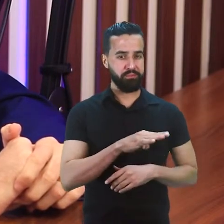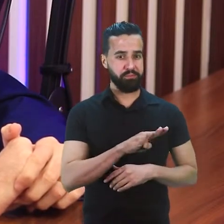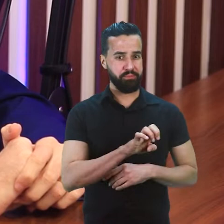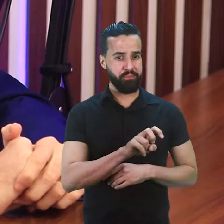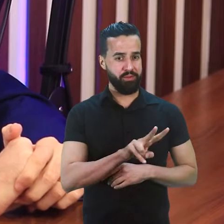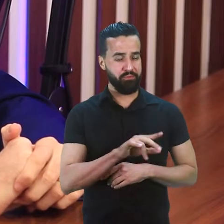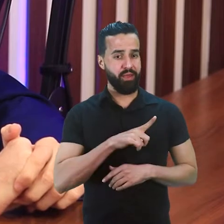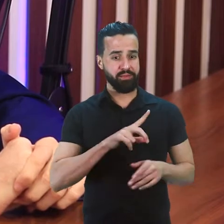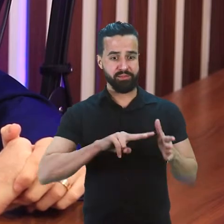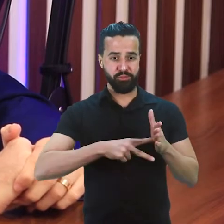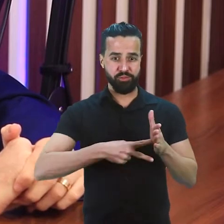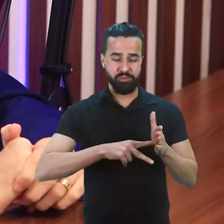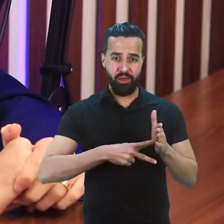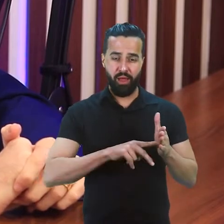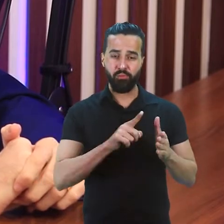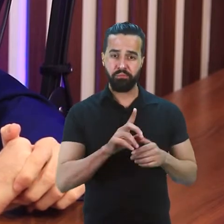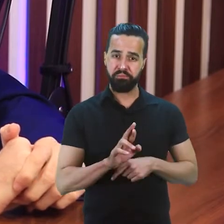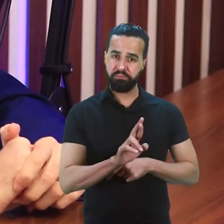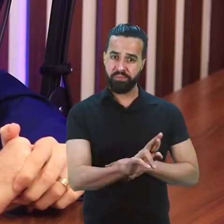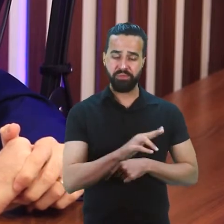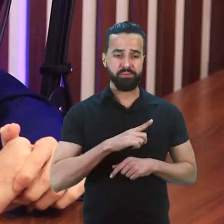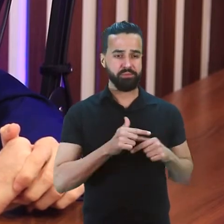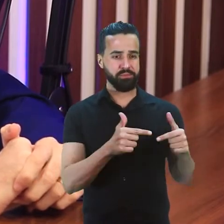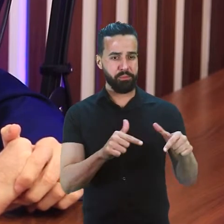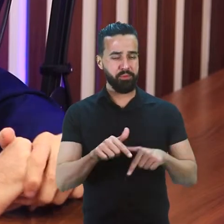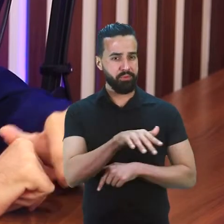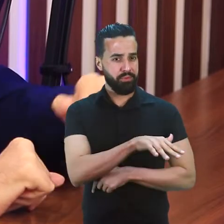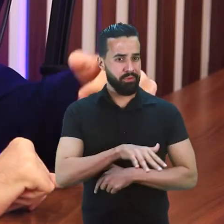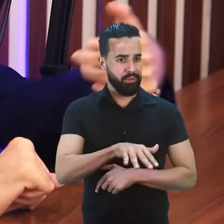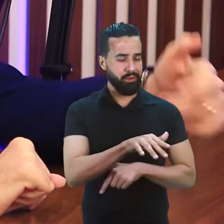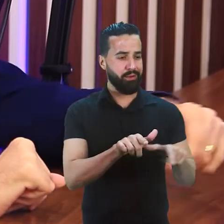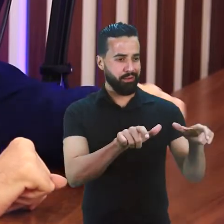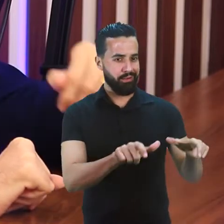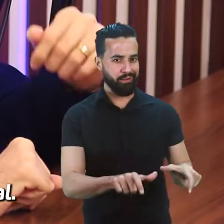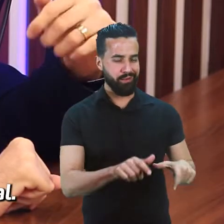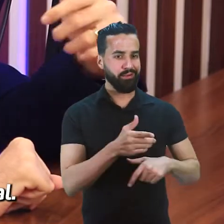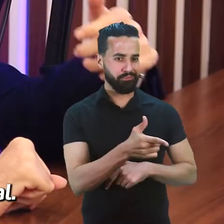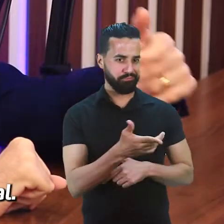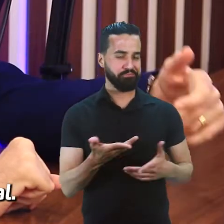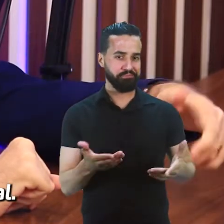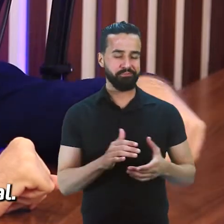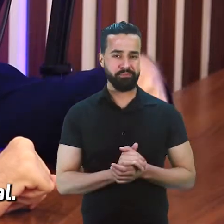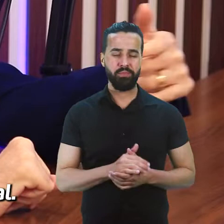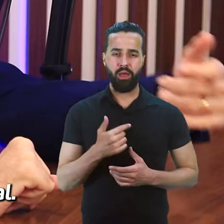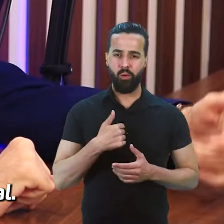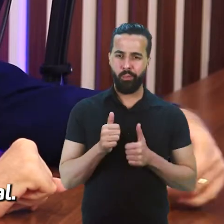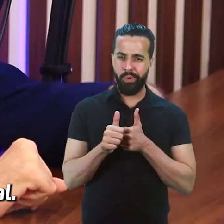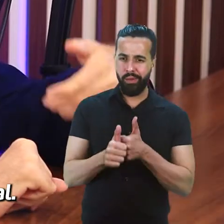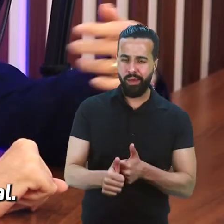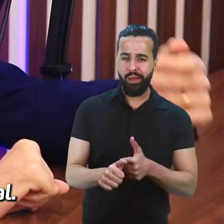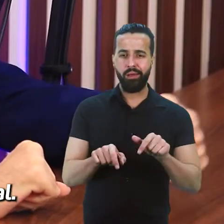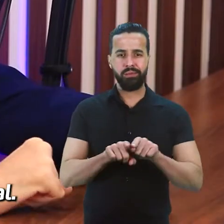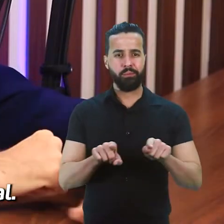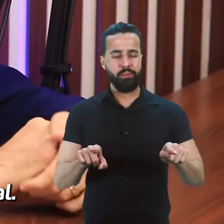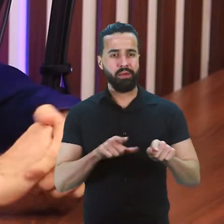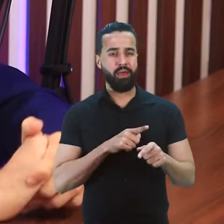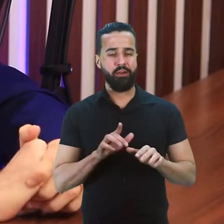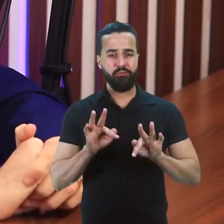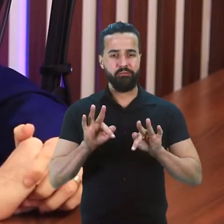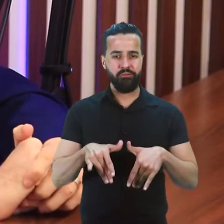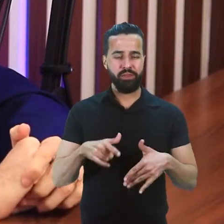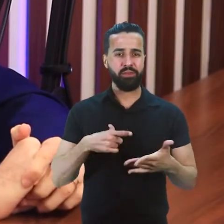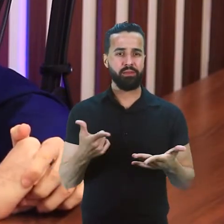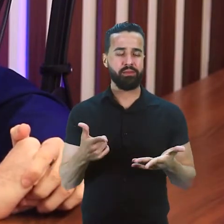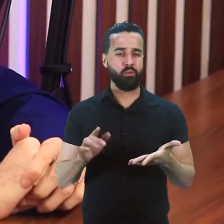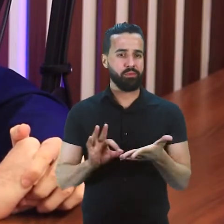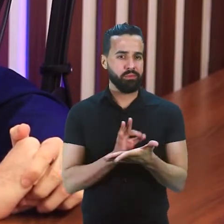os trabalhadores da Ambev. Sim. Eu ia lá acompanhar a rescisão, eu ia lá participar das comissões de conciliação prévia e tal.